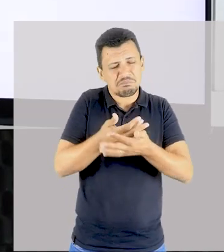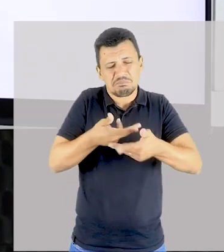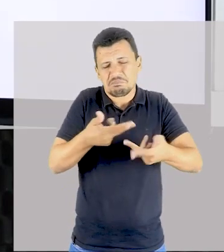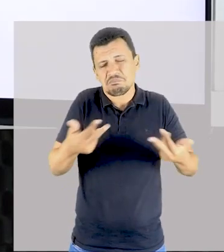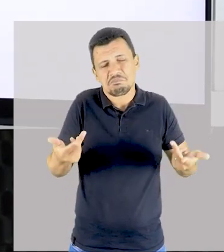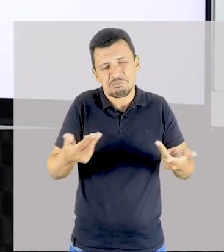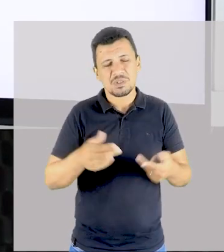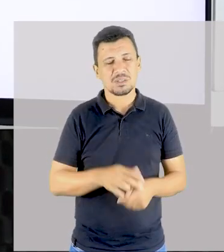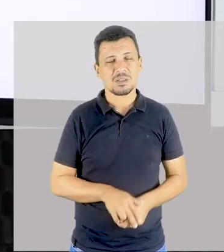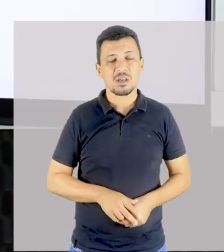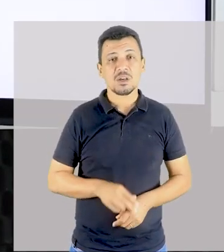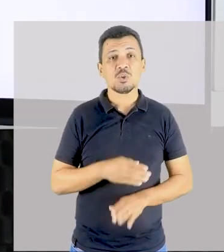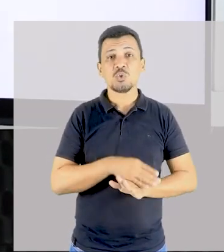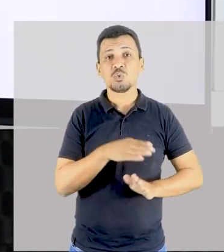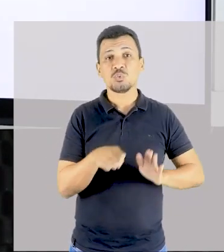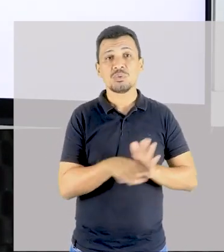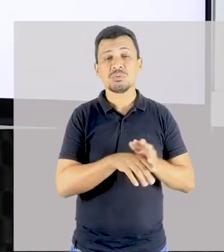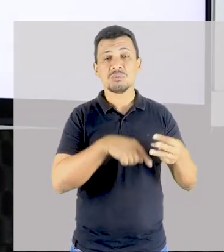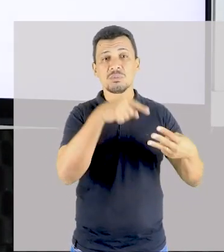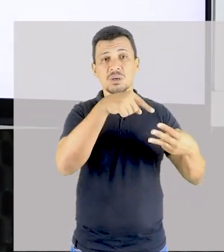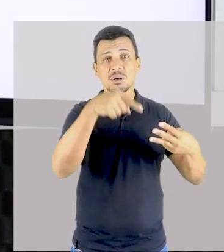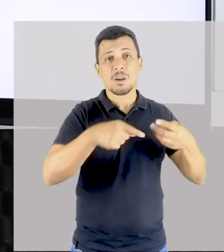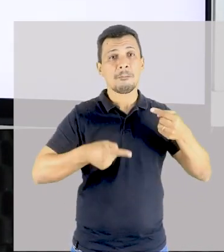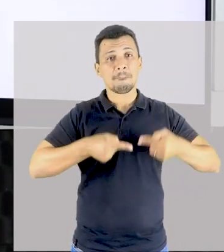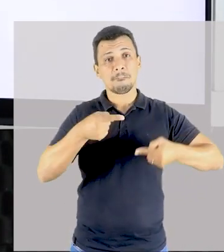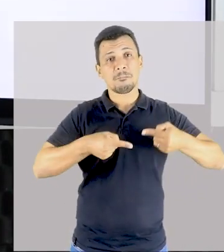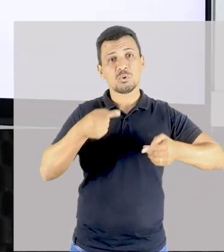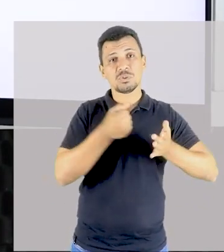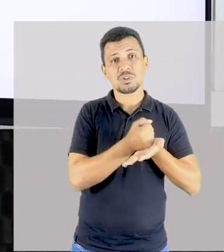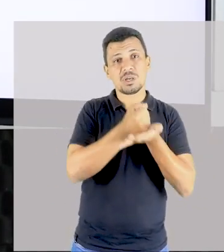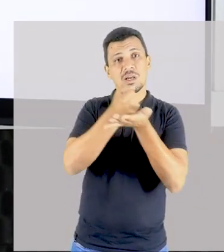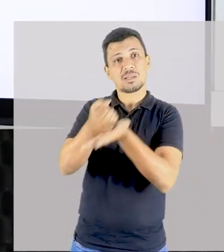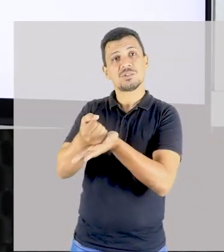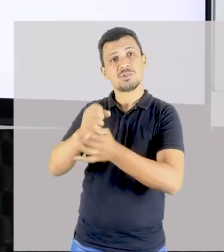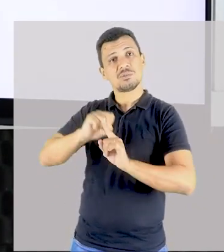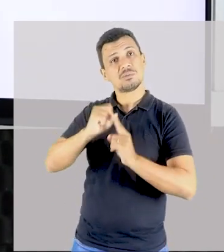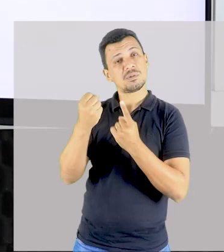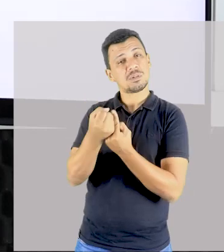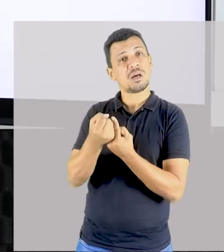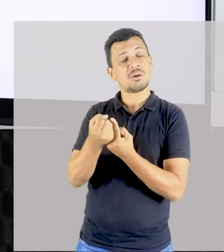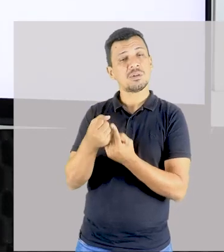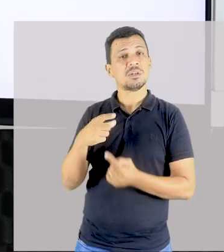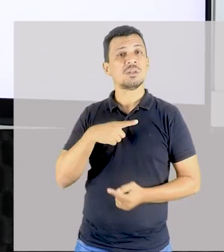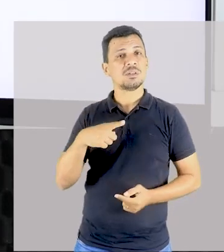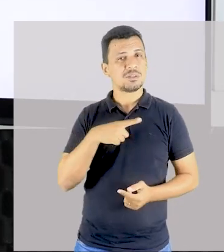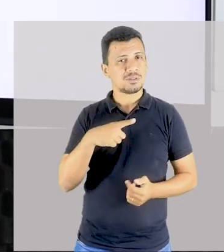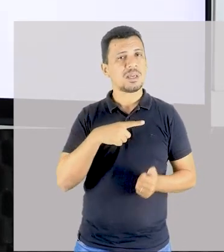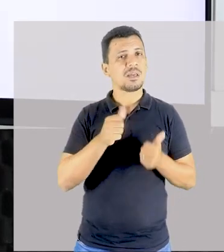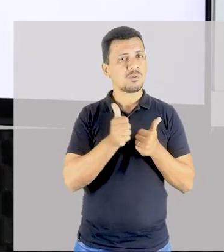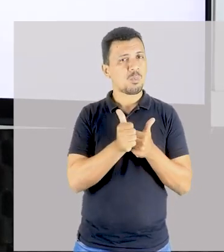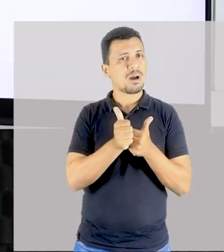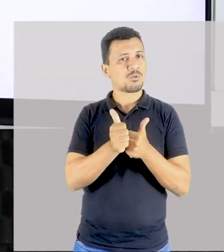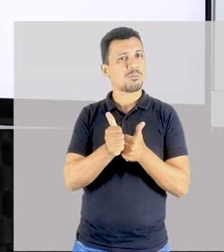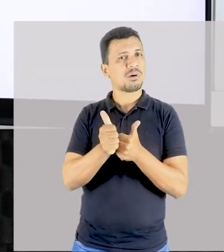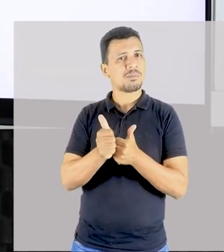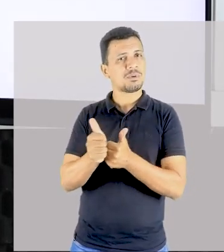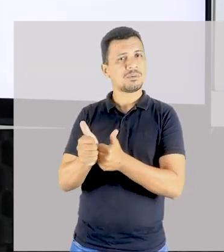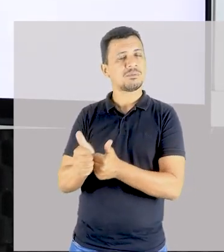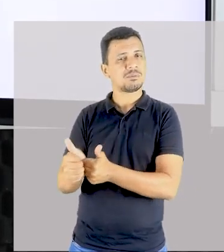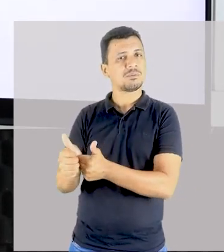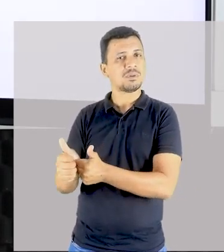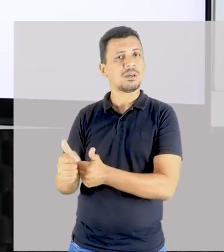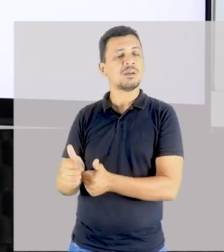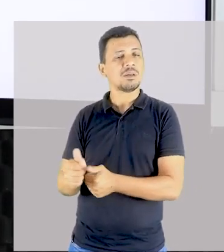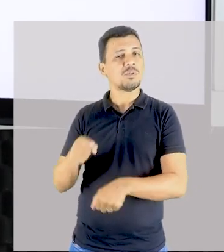então isso tudo são políticas de assistência social elas T uma um acompanhamento né um um